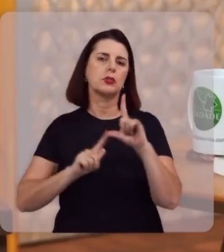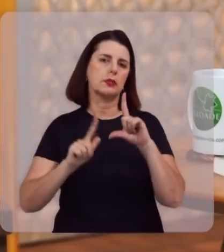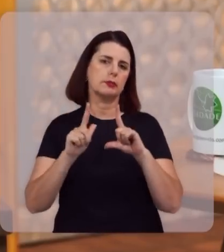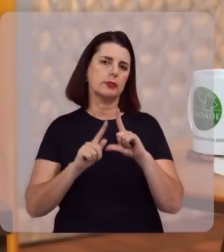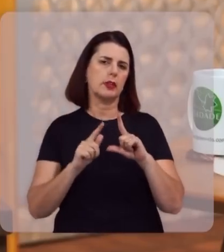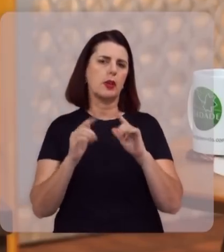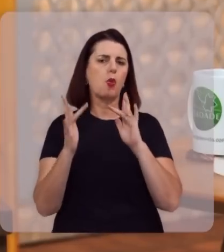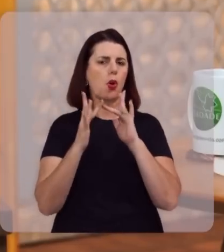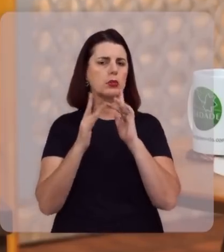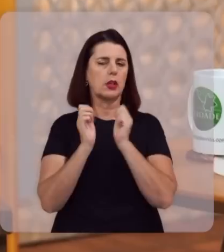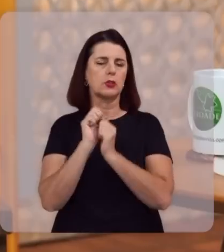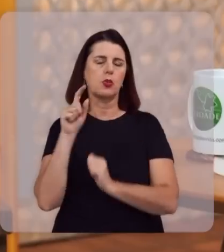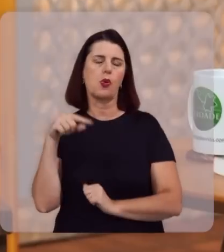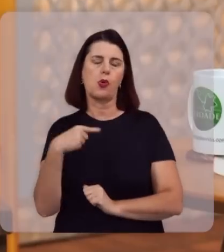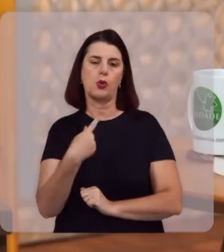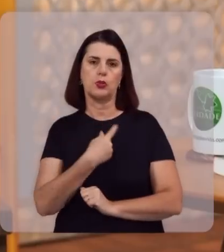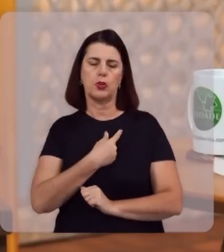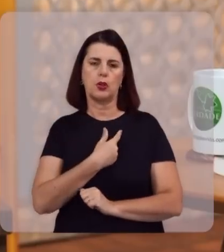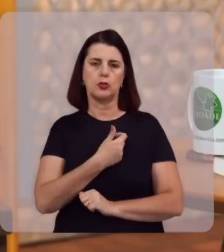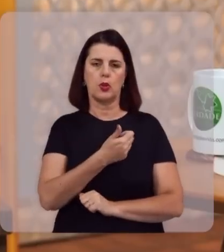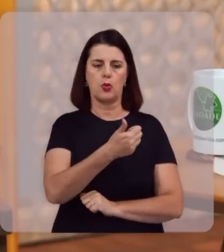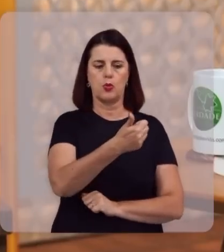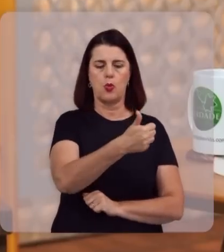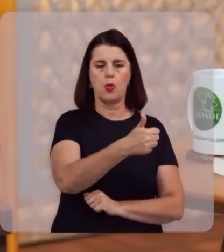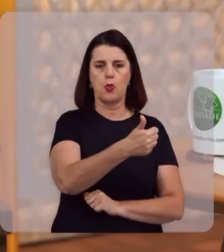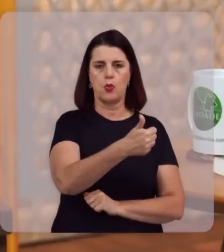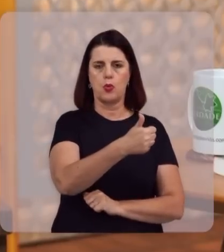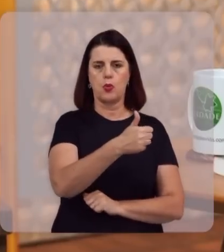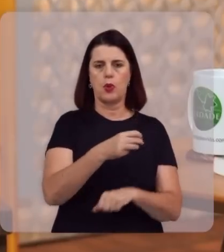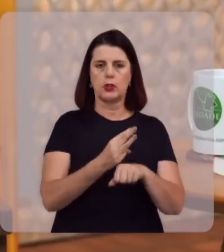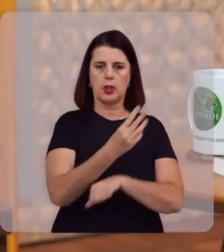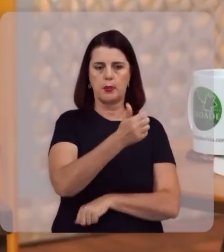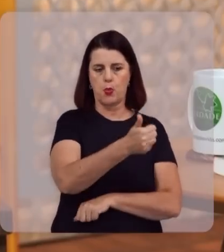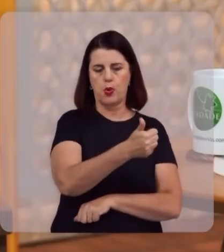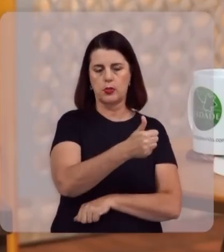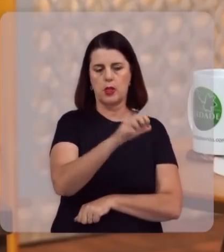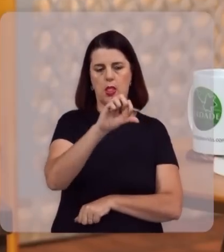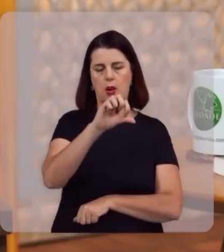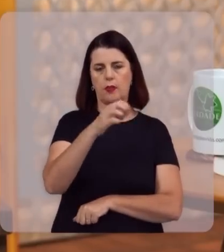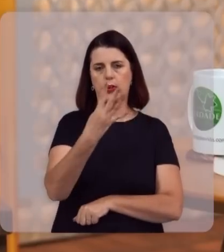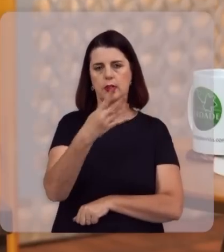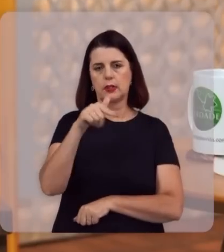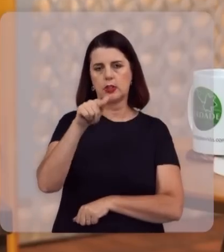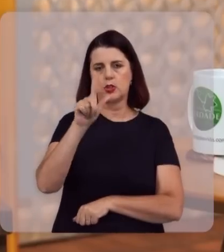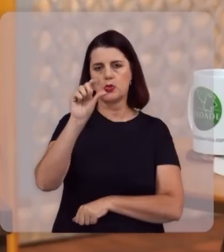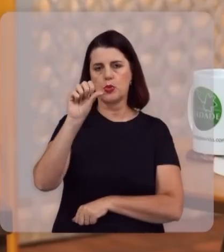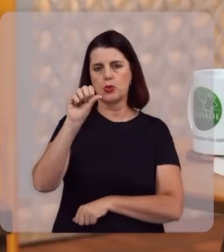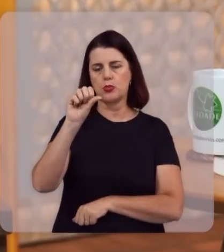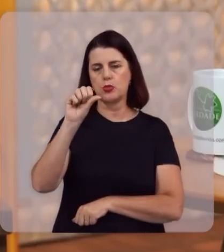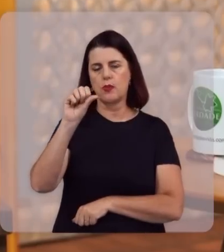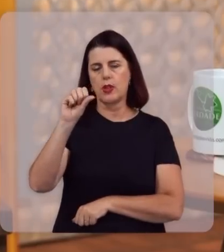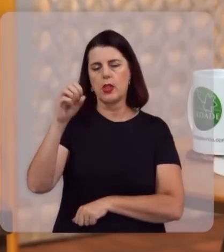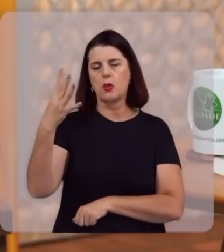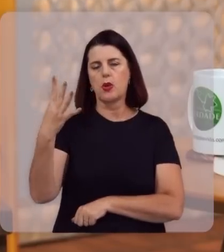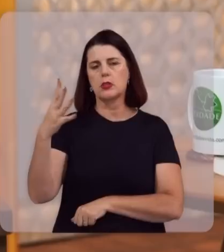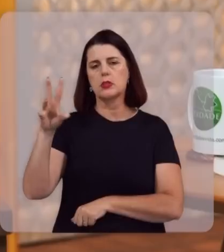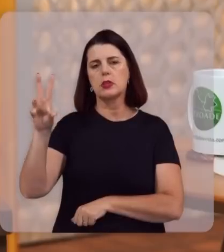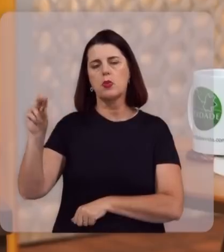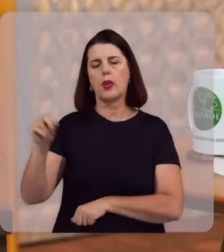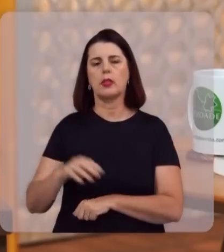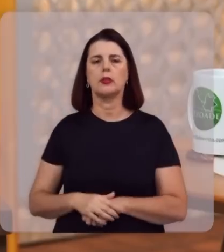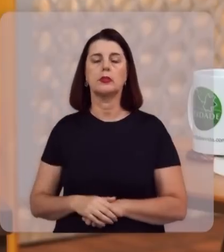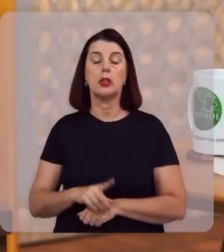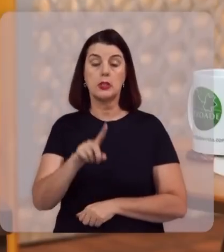manter esse programa no ar, entre em contato conosco. O código de área do nosso WhatsApp é o 11 947 18